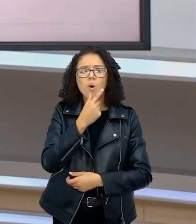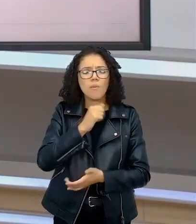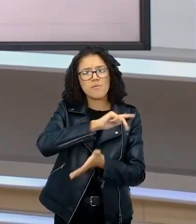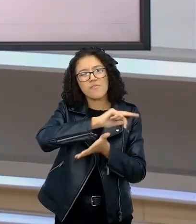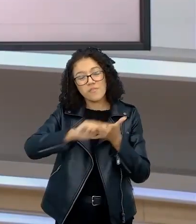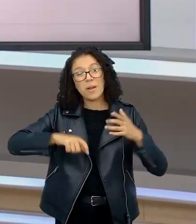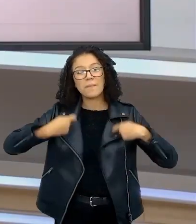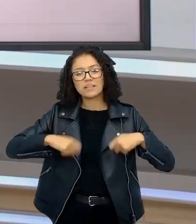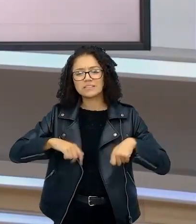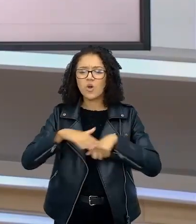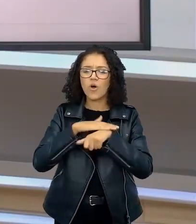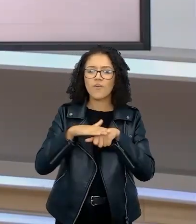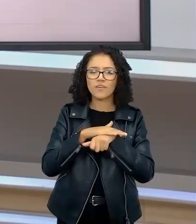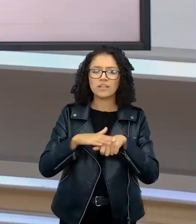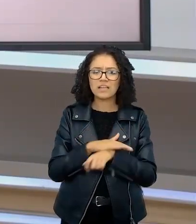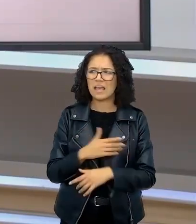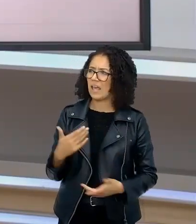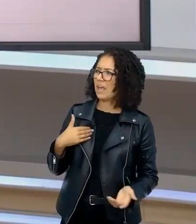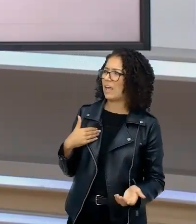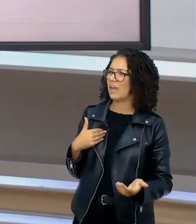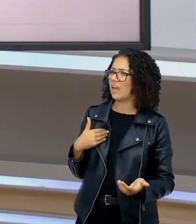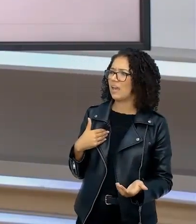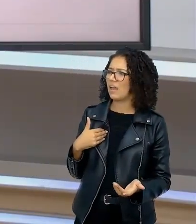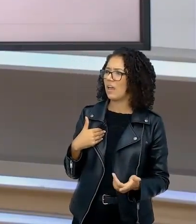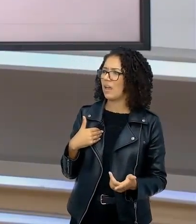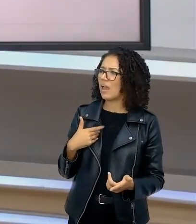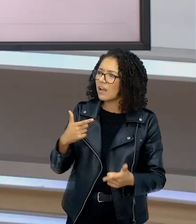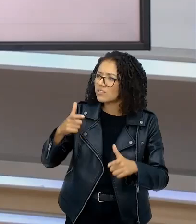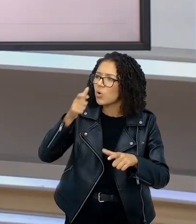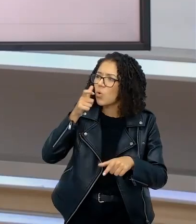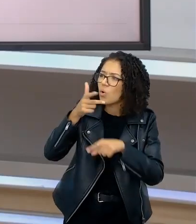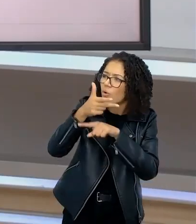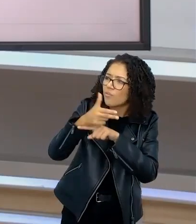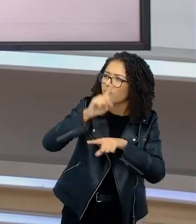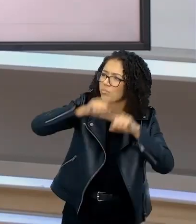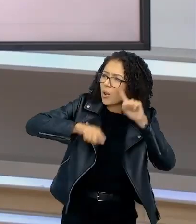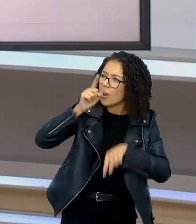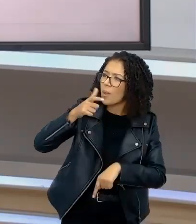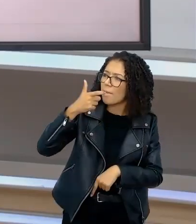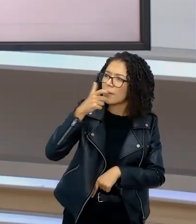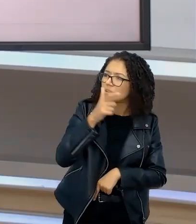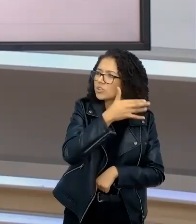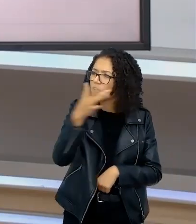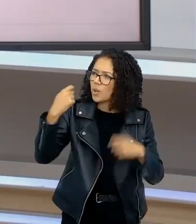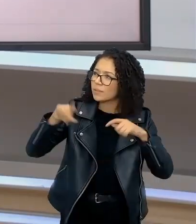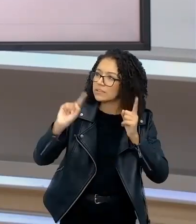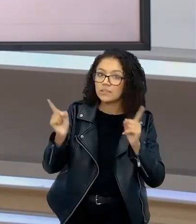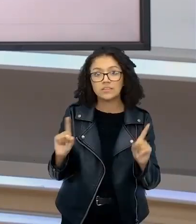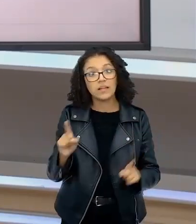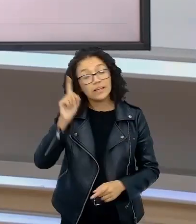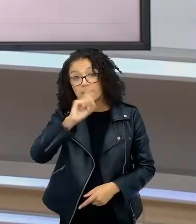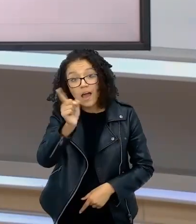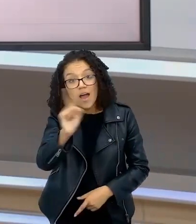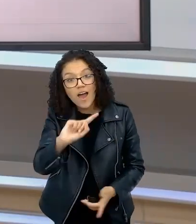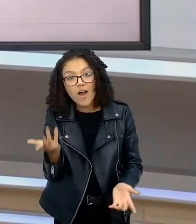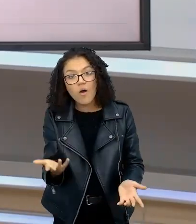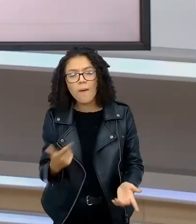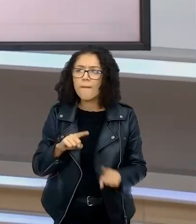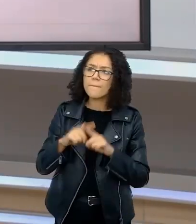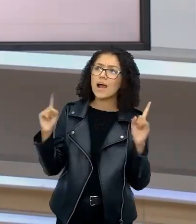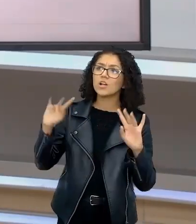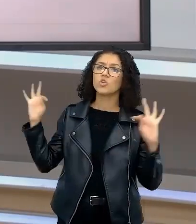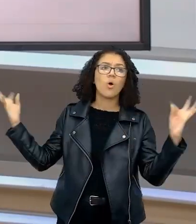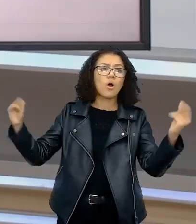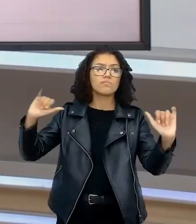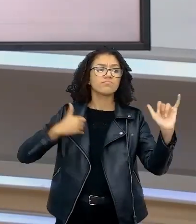falam: nossa, eu não preciso então ver esse conteúdo tão violento? E eu digo: não. E aí ele me fala: mas eu assisto porque todo mundo